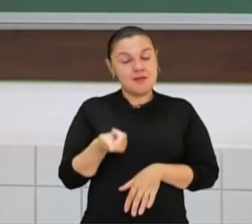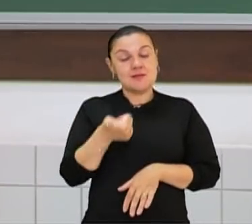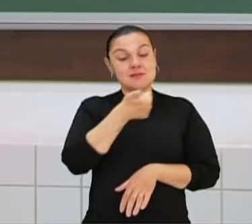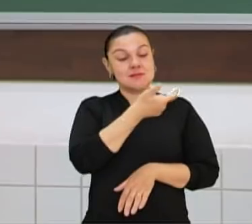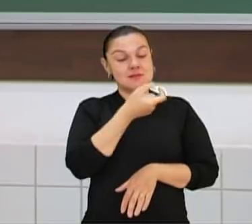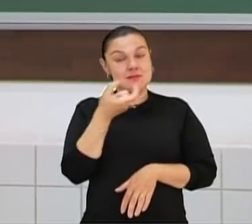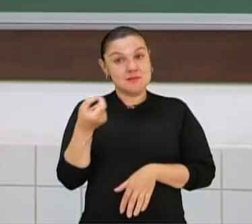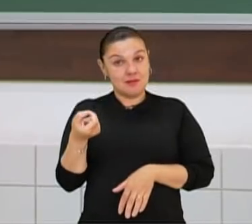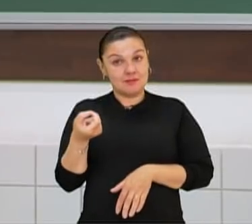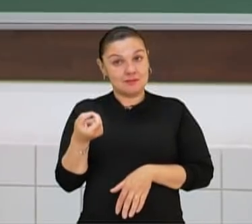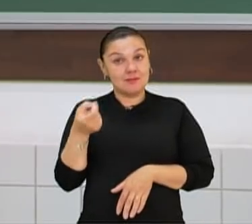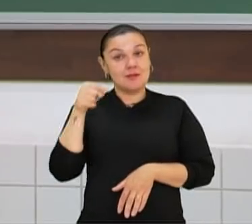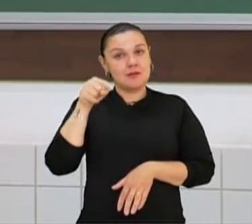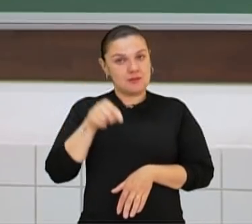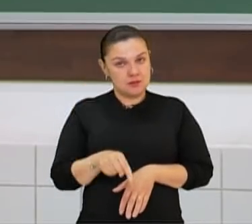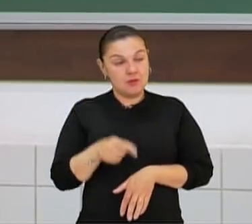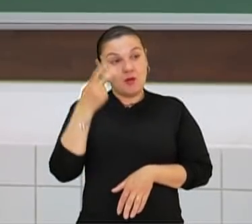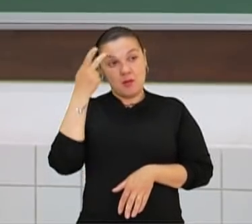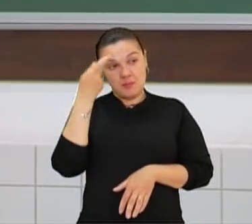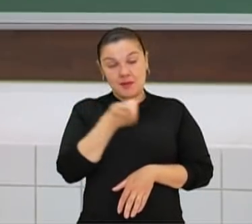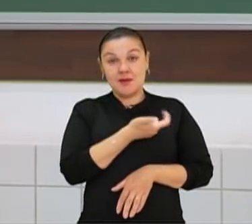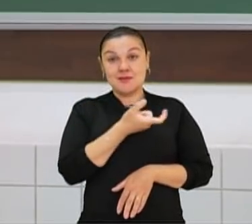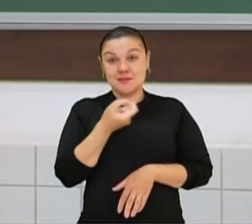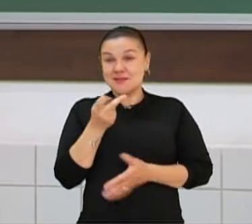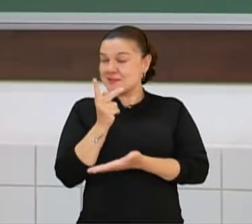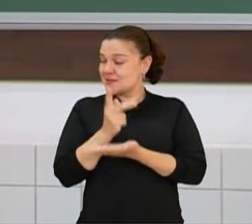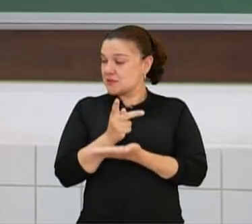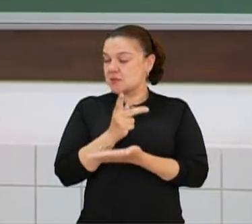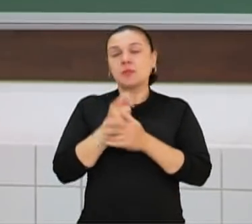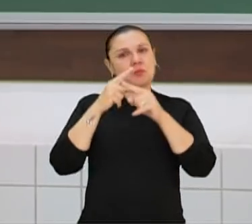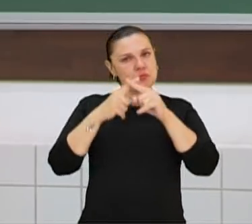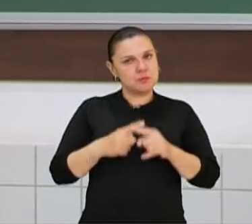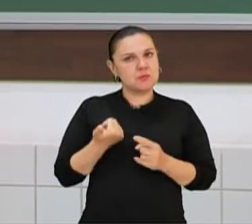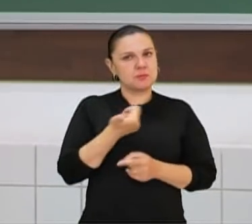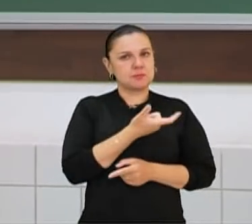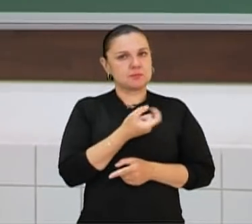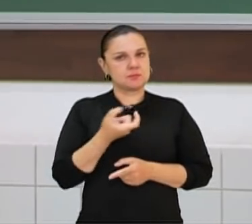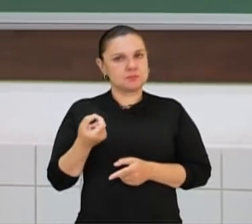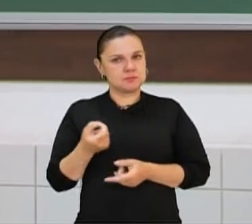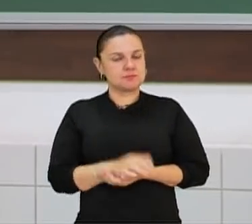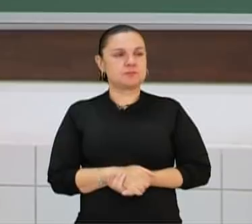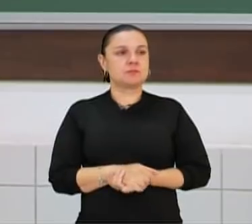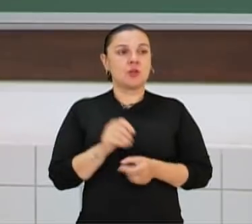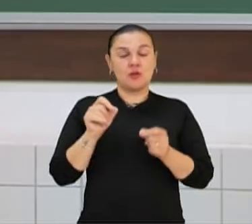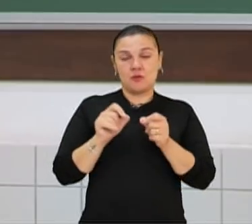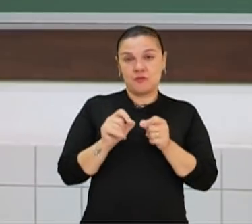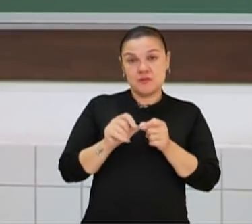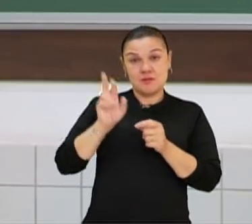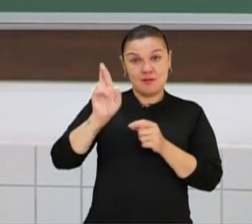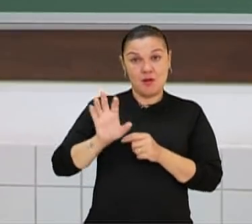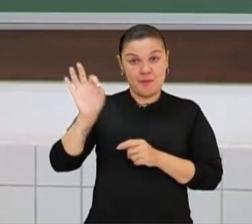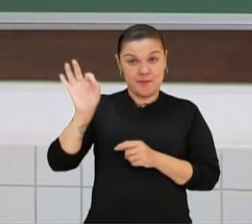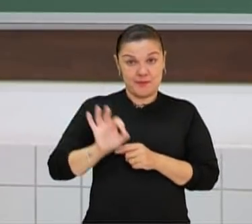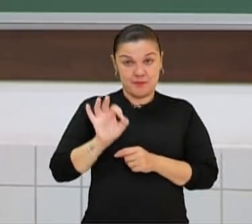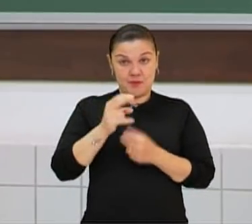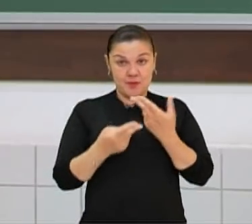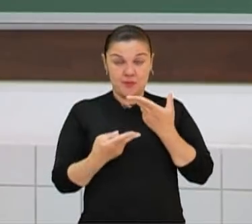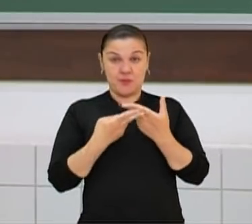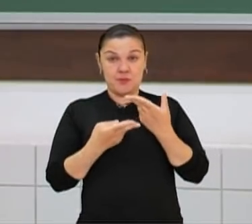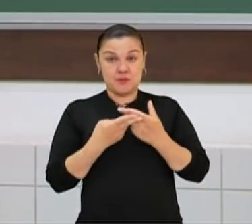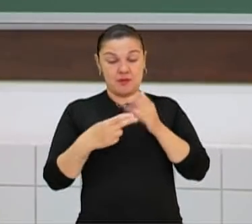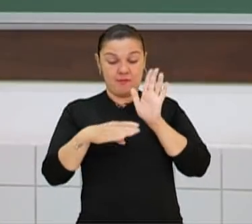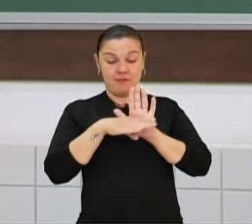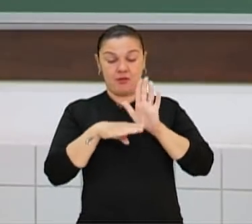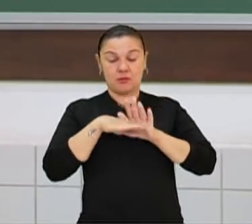tá? Então, a porcentagem é para 100. Então, por isso que eu vou multiplicar por 100. Então, eu vou fazer uma razão percentual usando uma fração